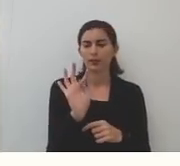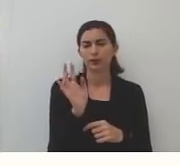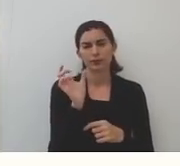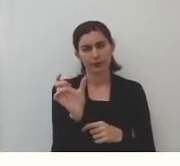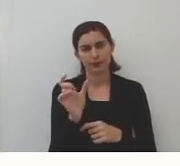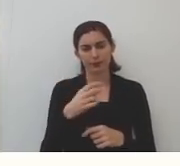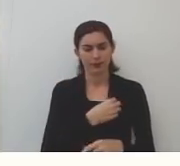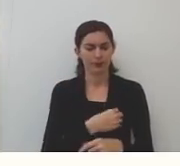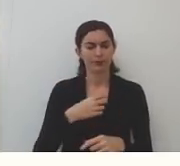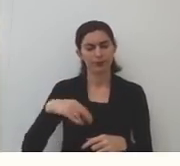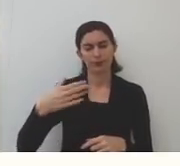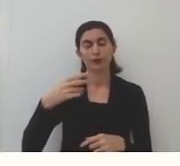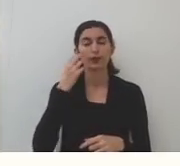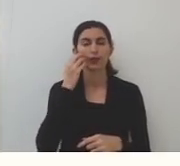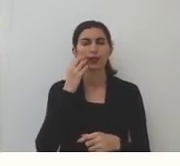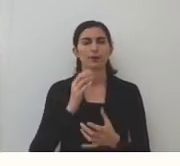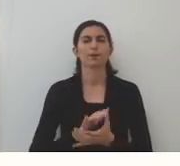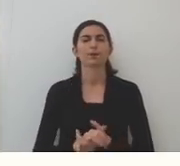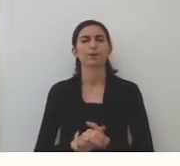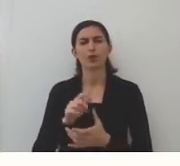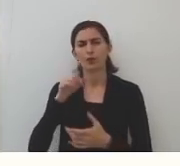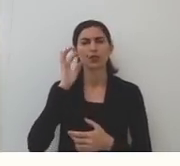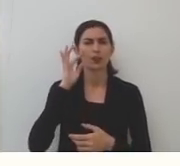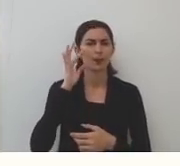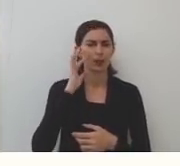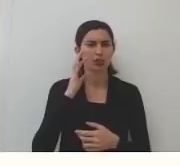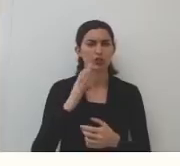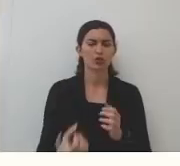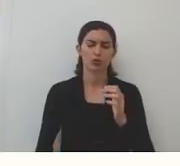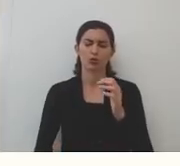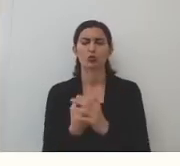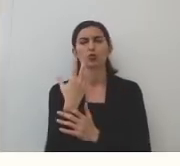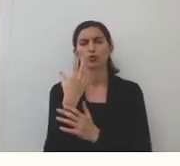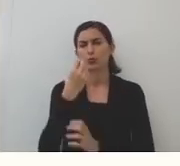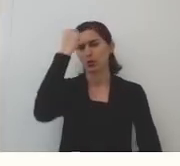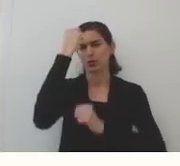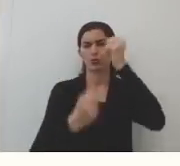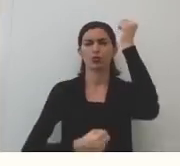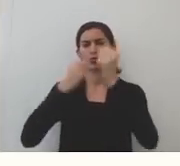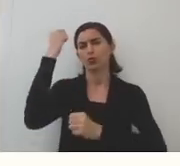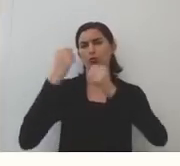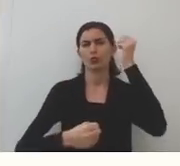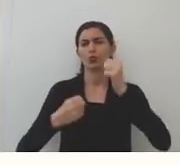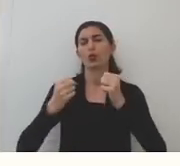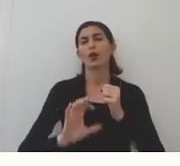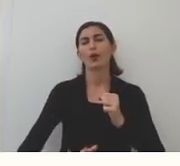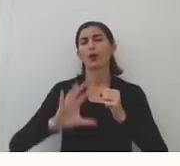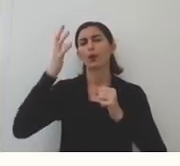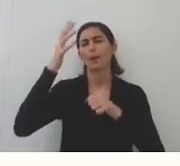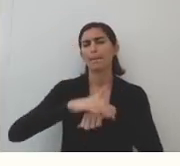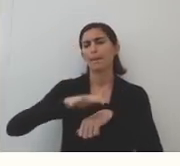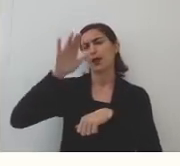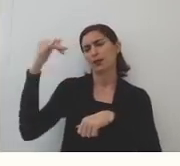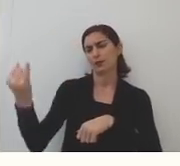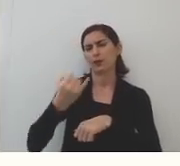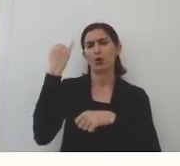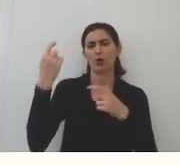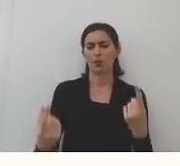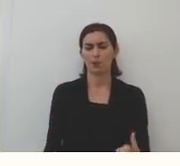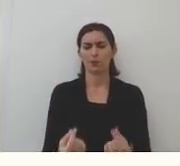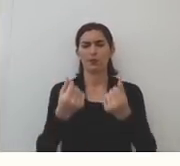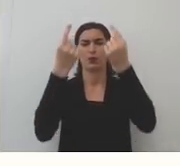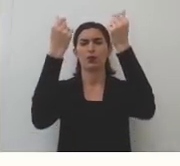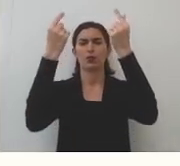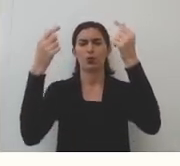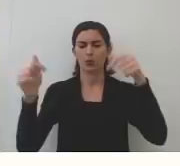nosso dia a dia. Vamos lá ver. Você imagina que o surgimento das indústrias foi um dos eventos mais importantes para a economia